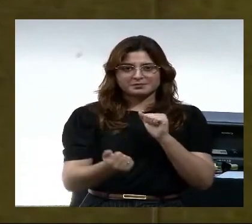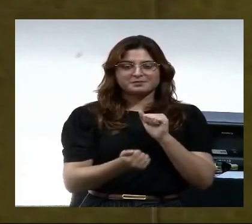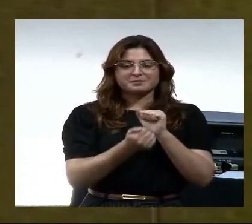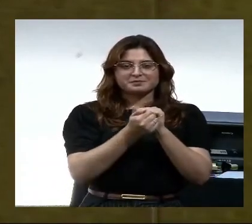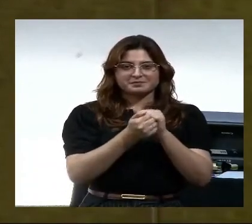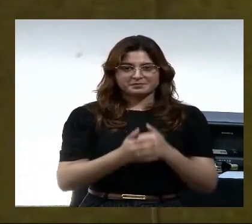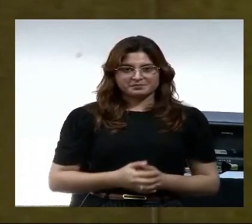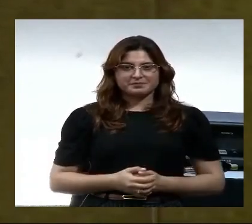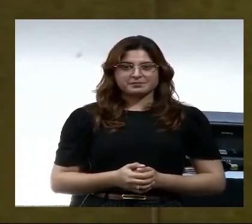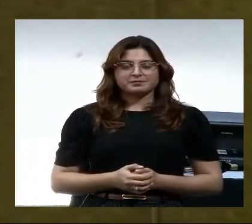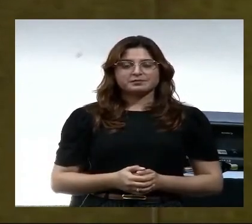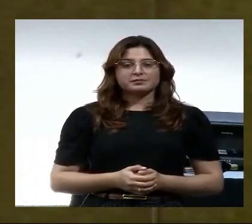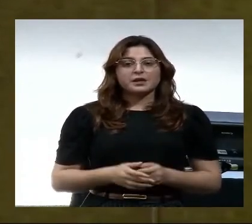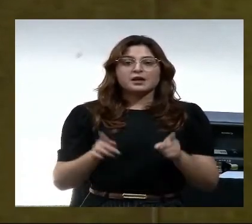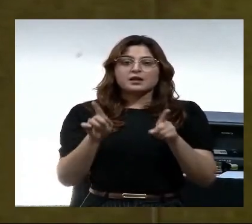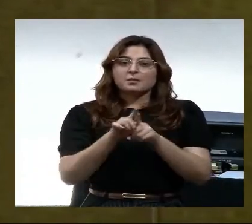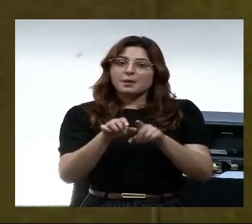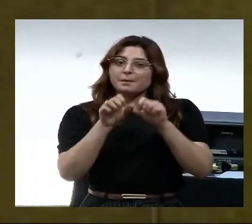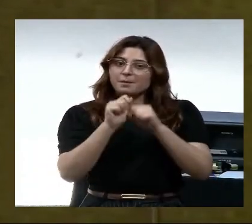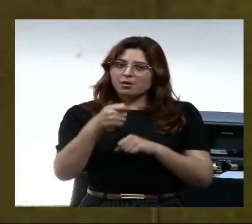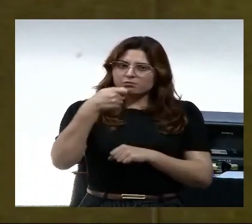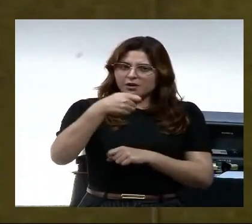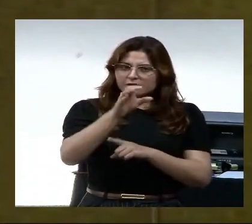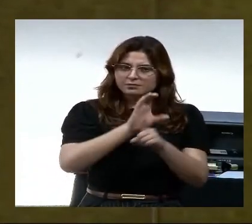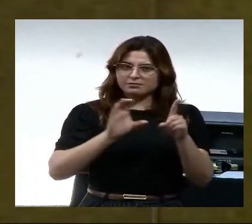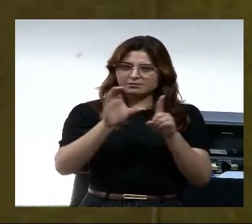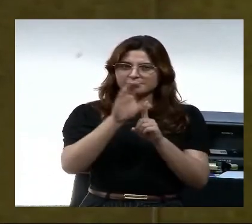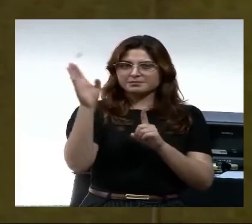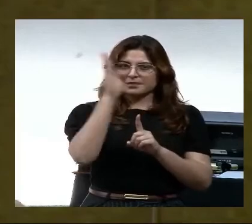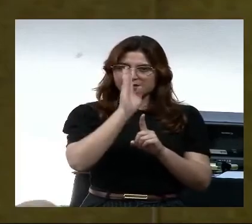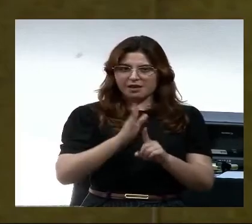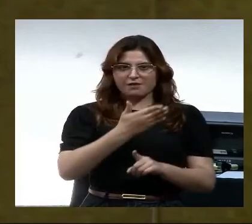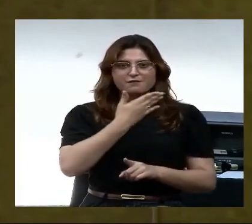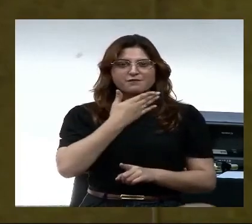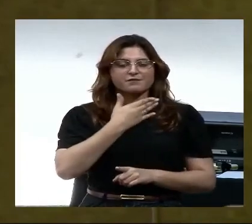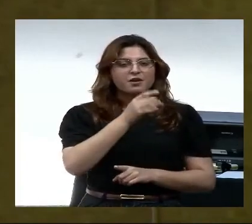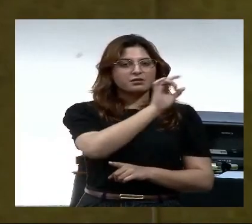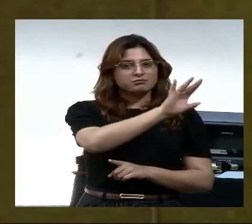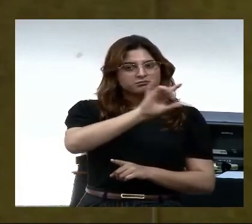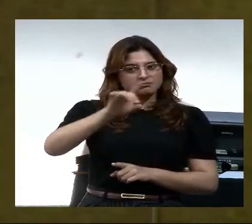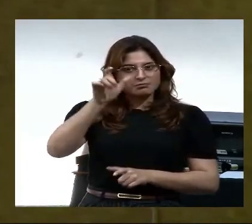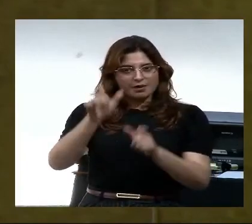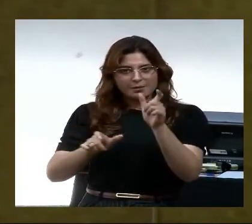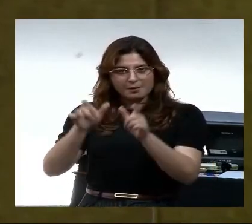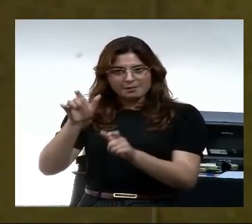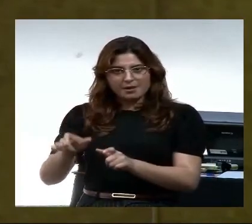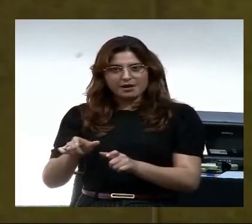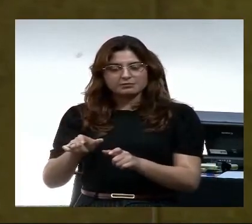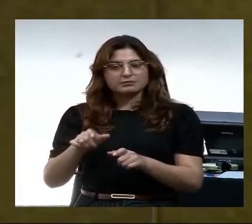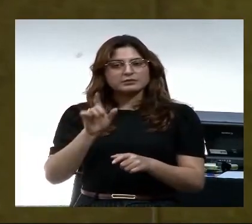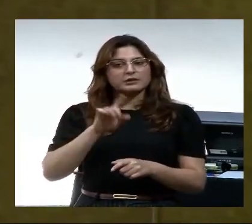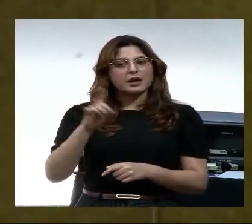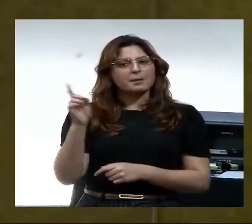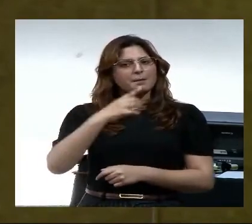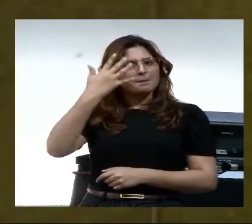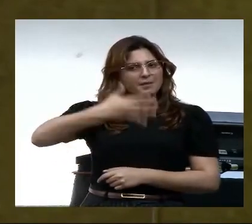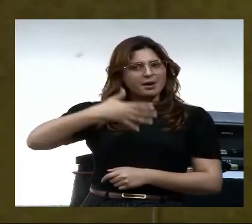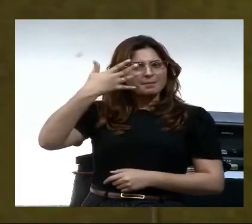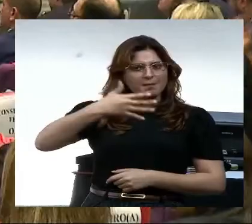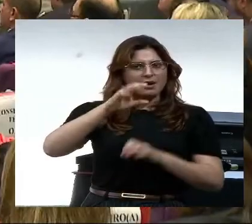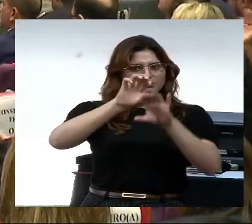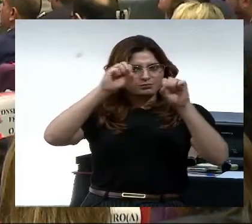nós possamos garantir à cidadania brasileira que a voz de cada um seja garantida em cada tribuna de cada